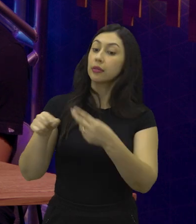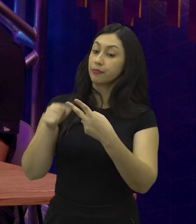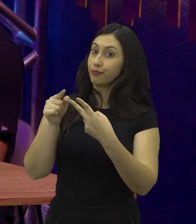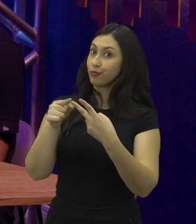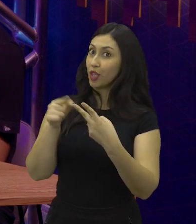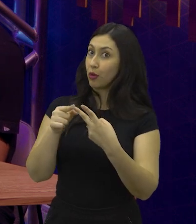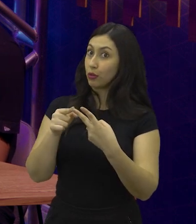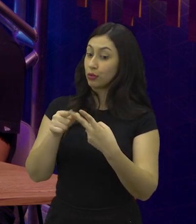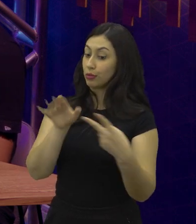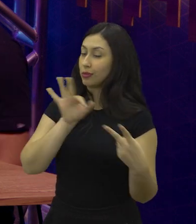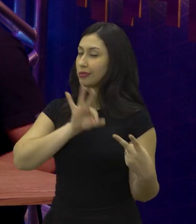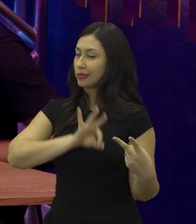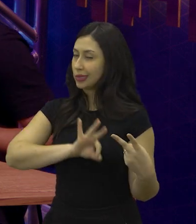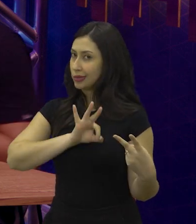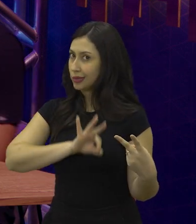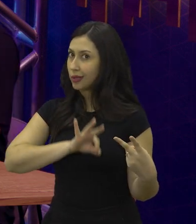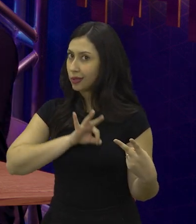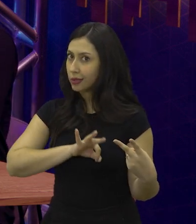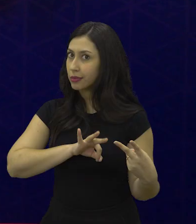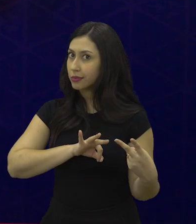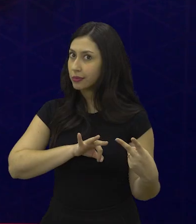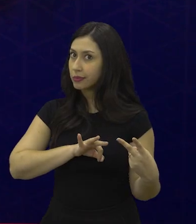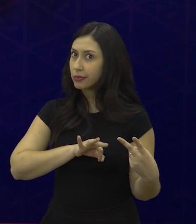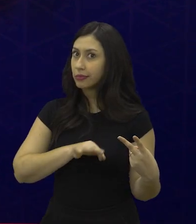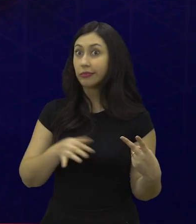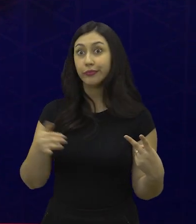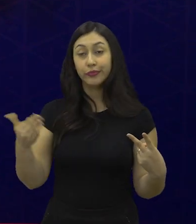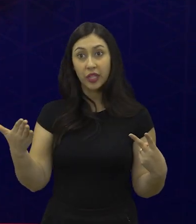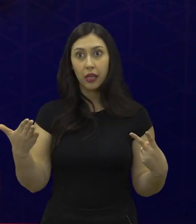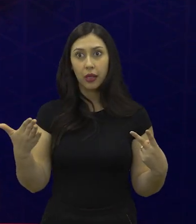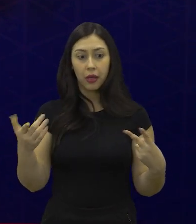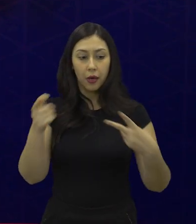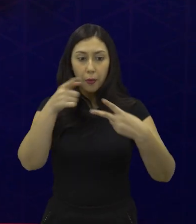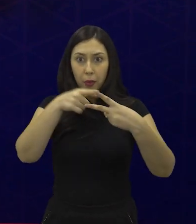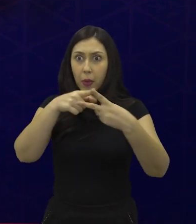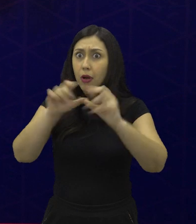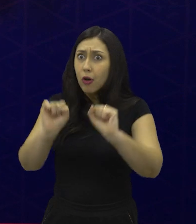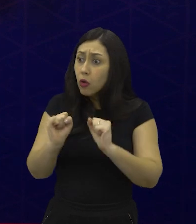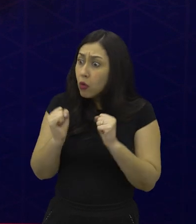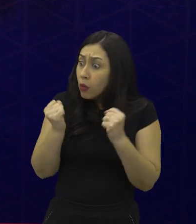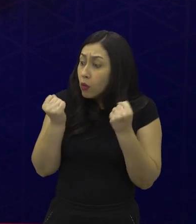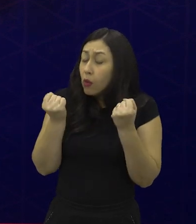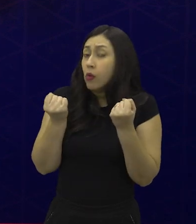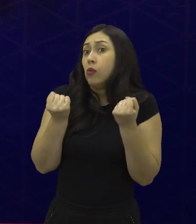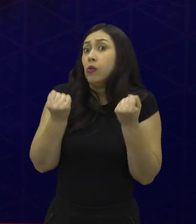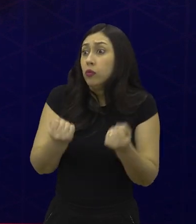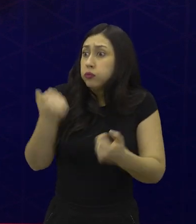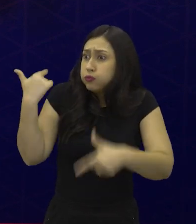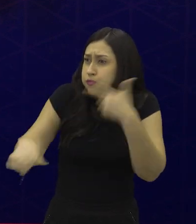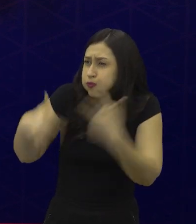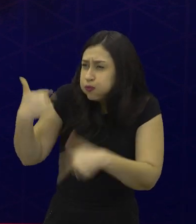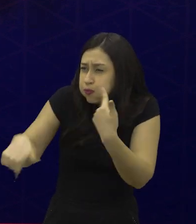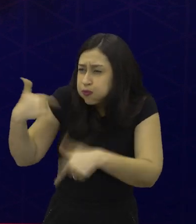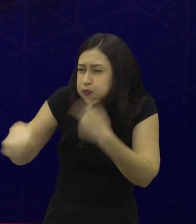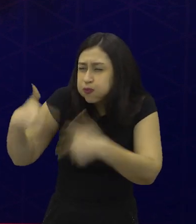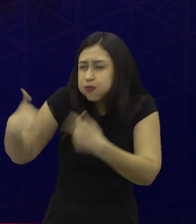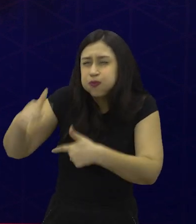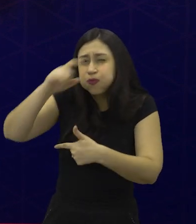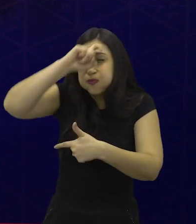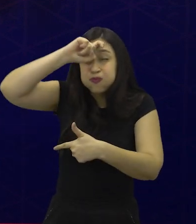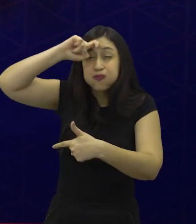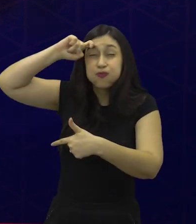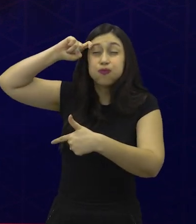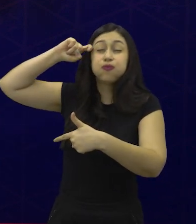é a questão salarial, porque você tem todo esse empenho, né, de trabalhar